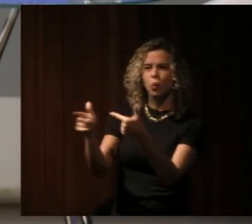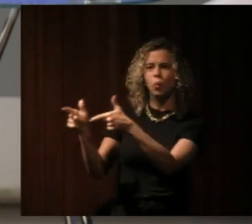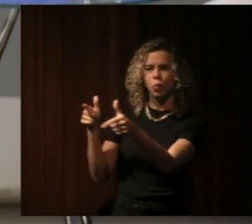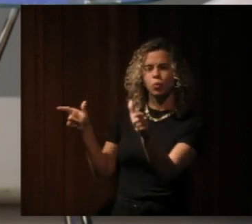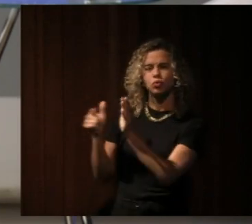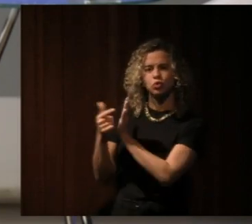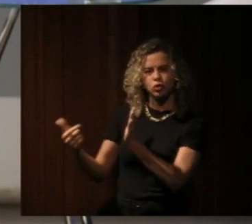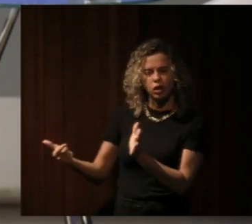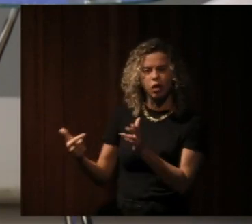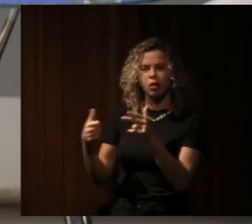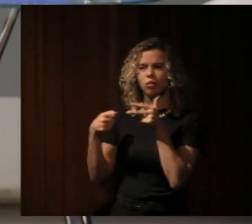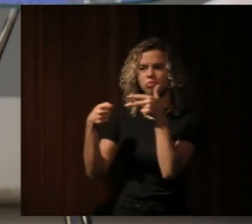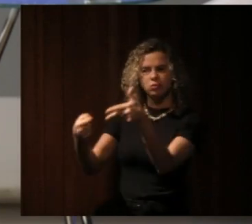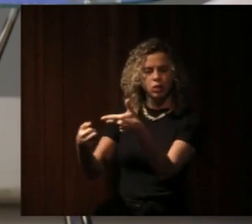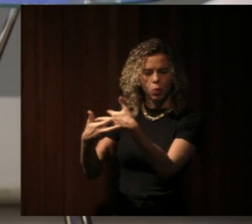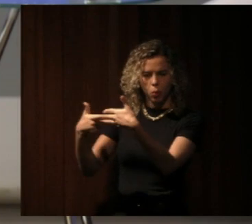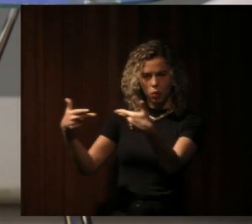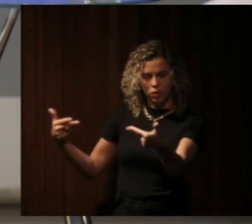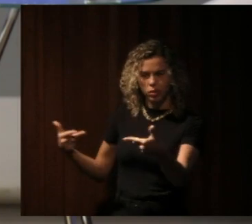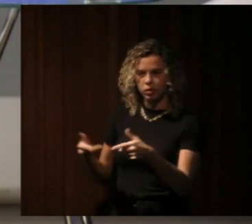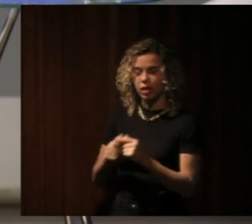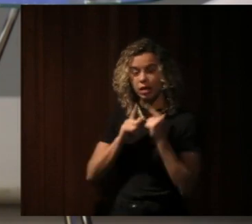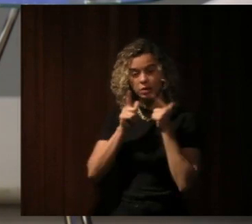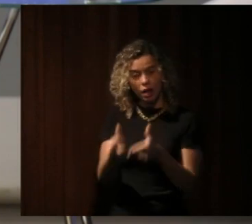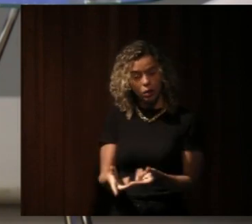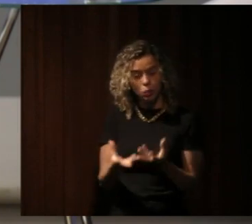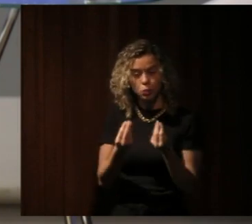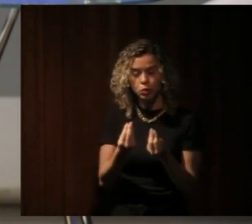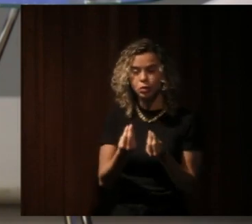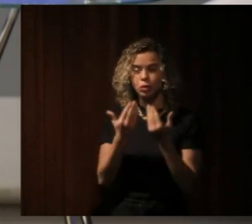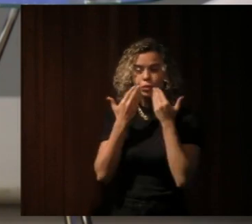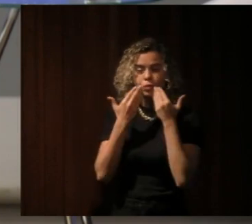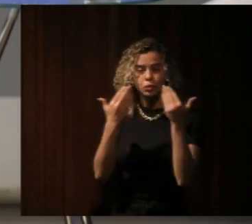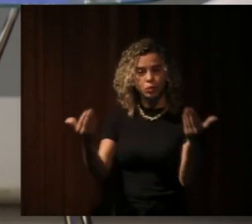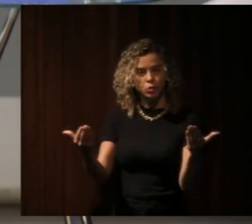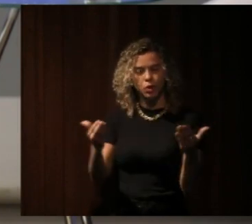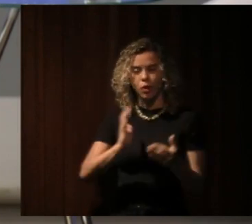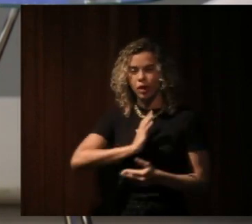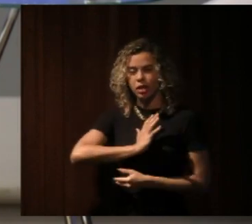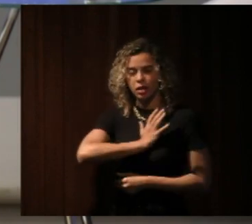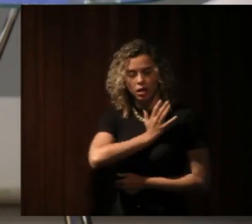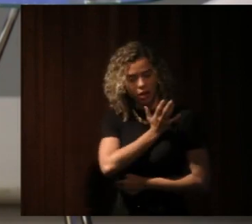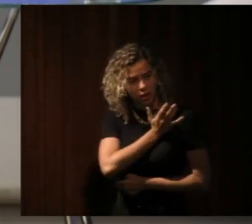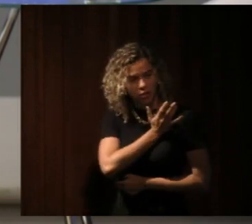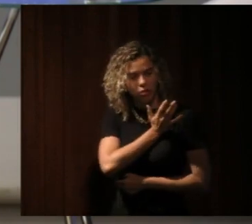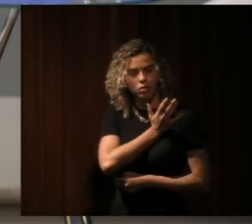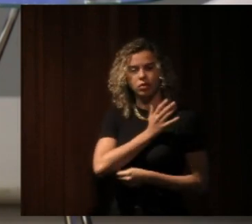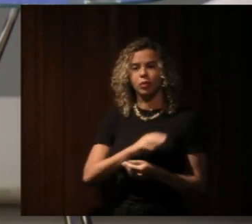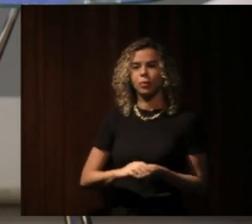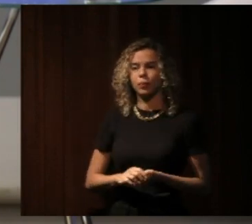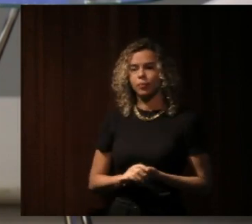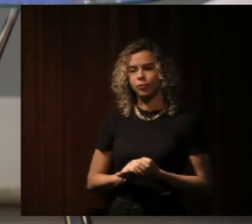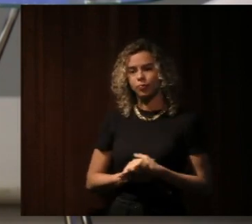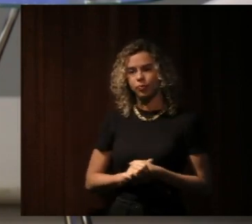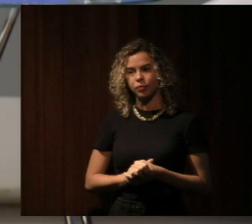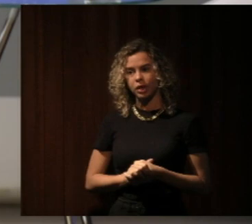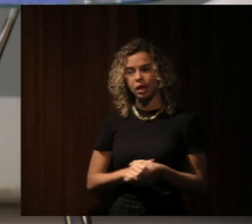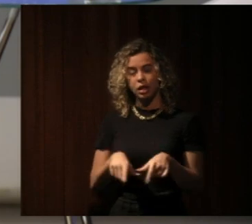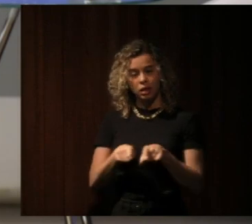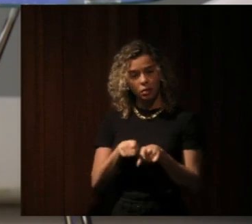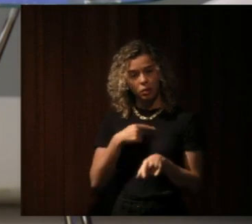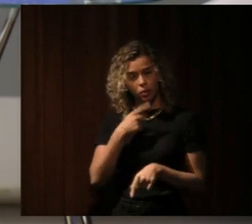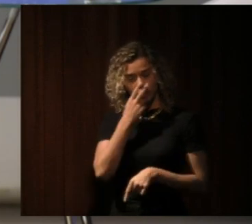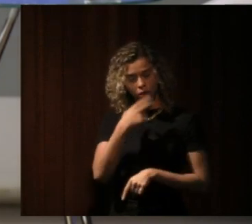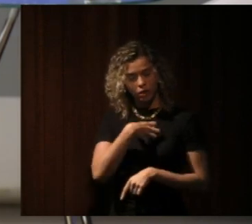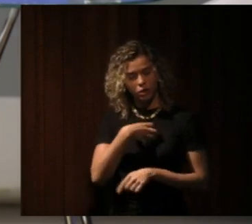veículos eh O Ataque Foi bastante eh horrível né Eh e Acho que pela